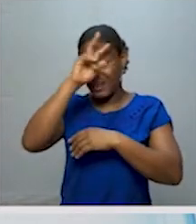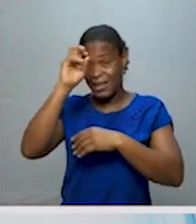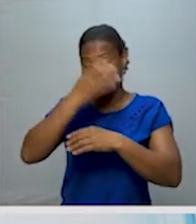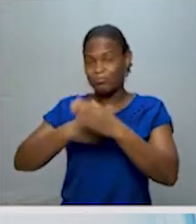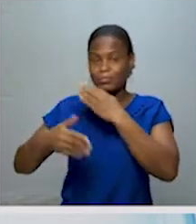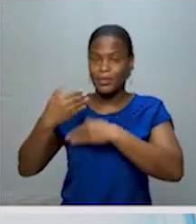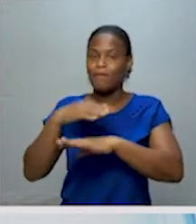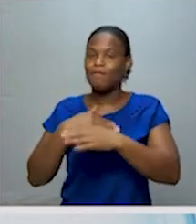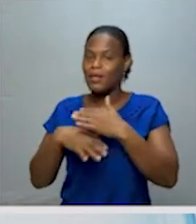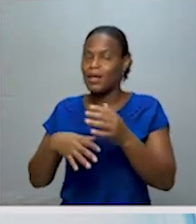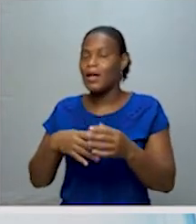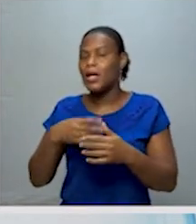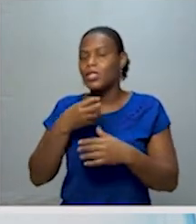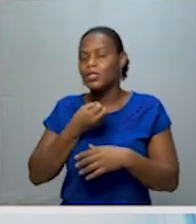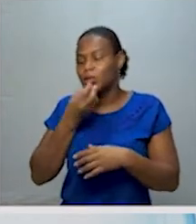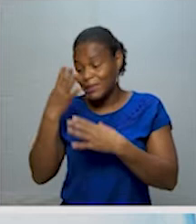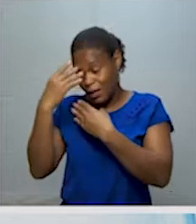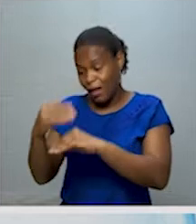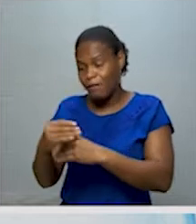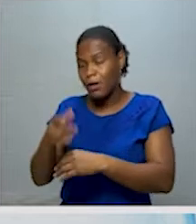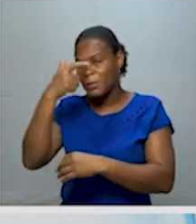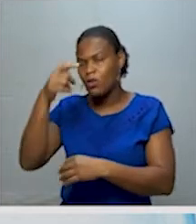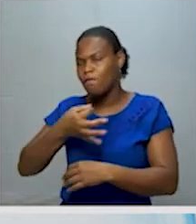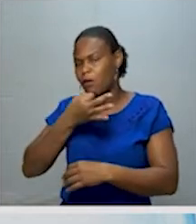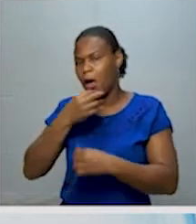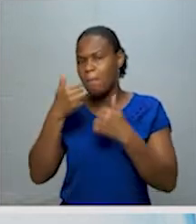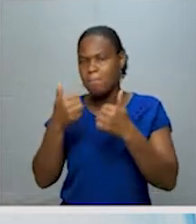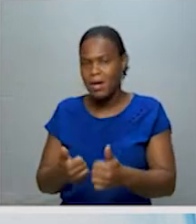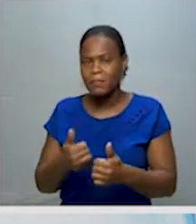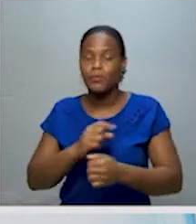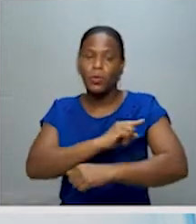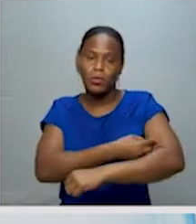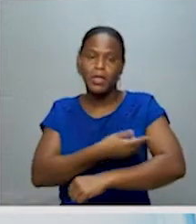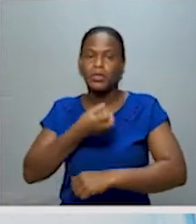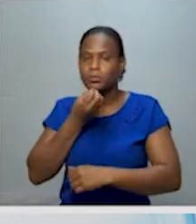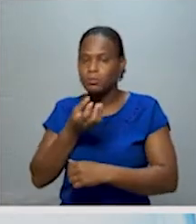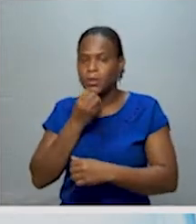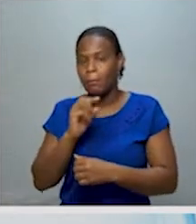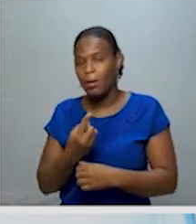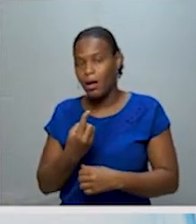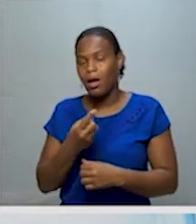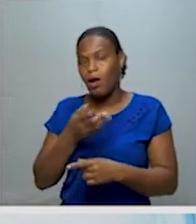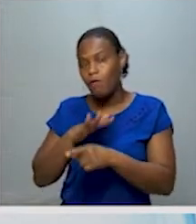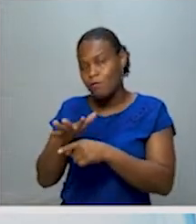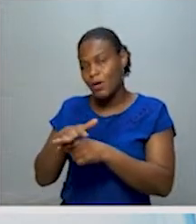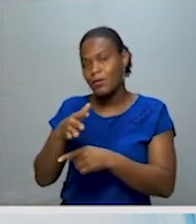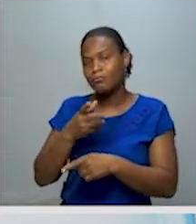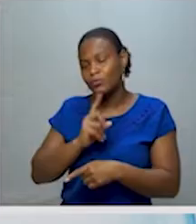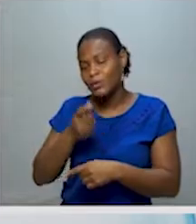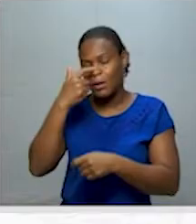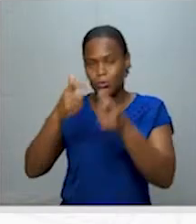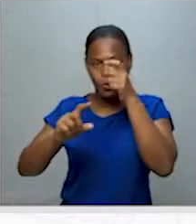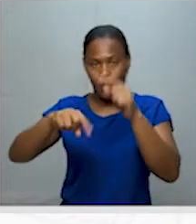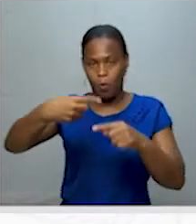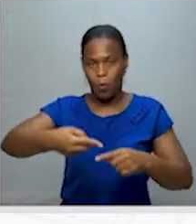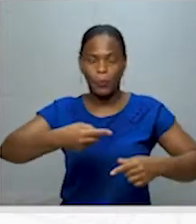Antiga. A retórica, ensinava-se a retórica, ensinava-se o poder da argumentação para convencer as outras